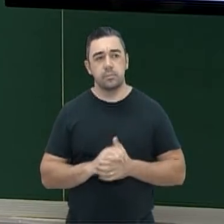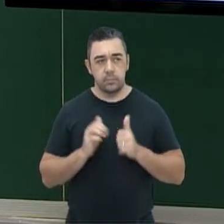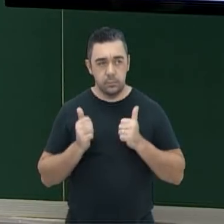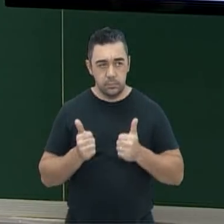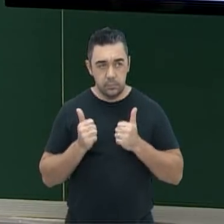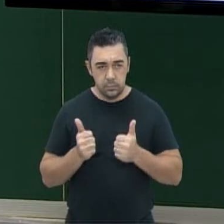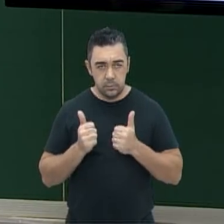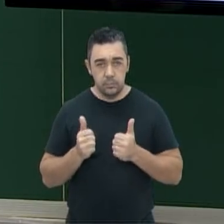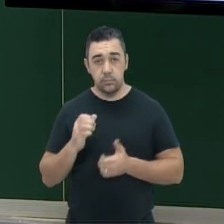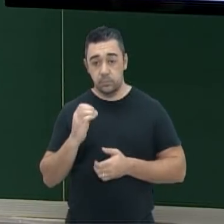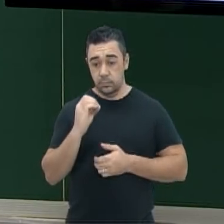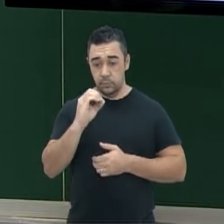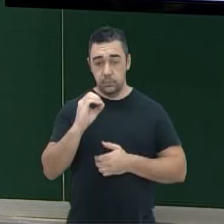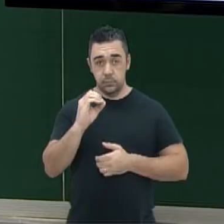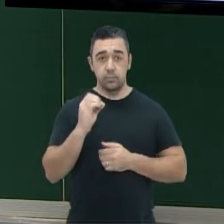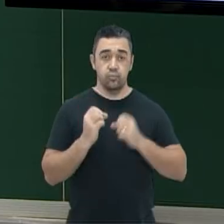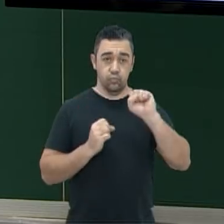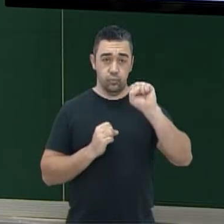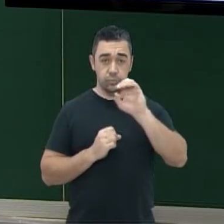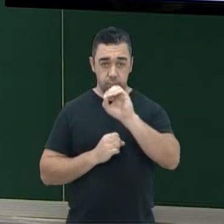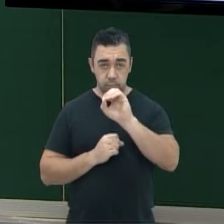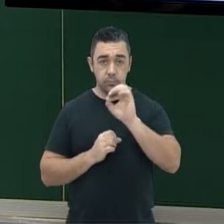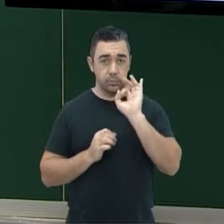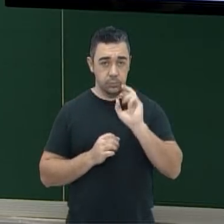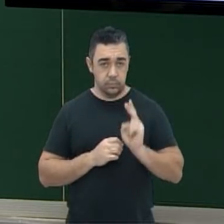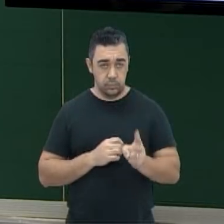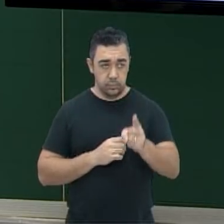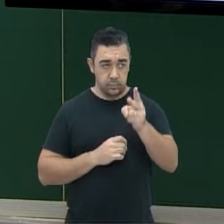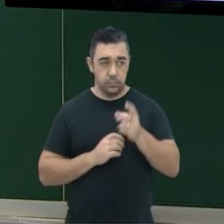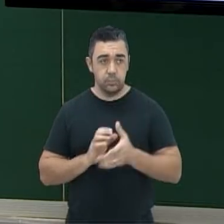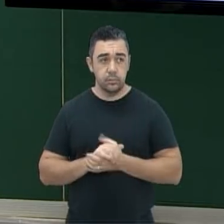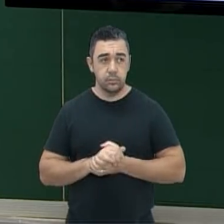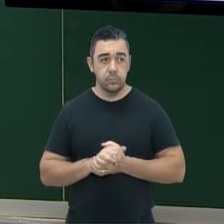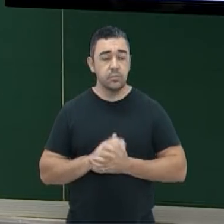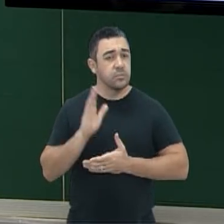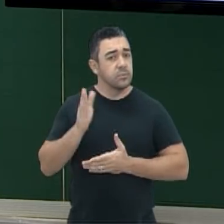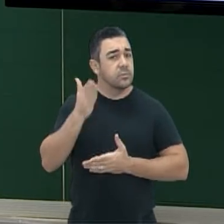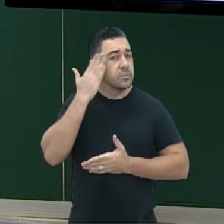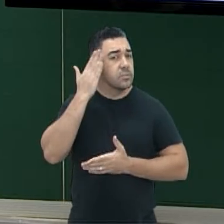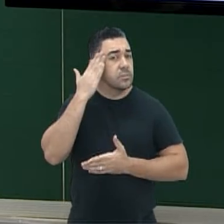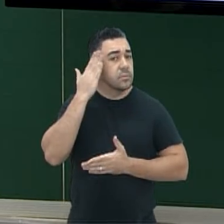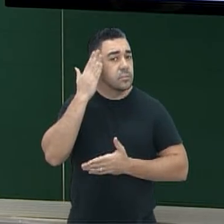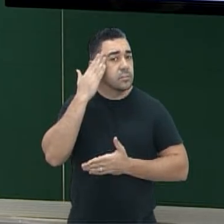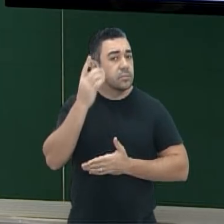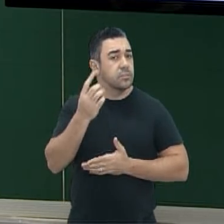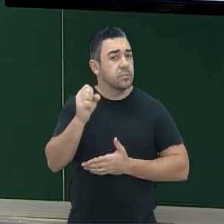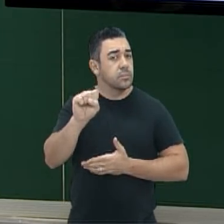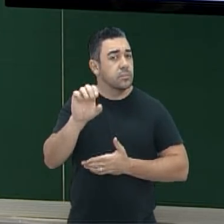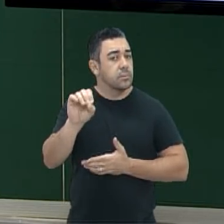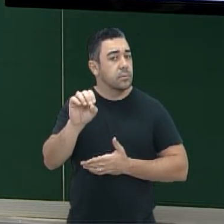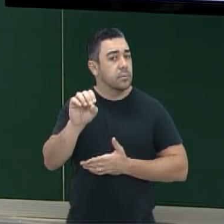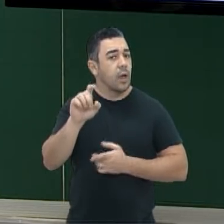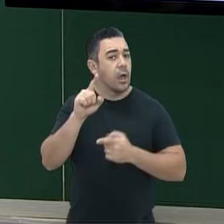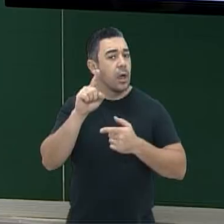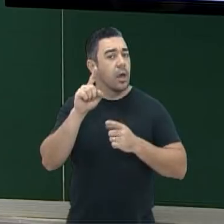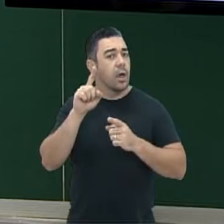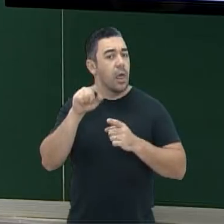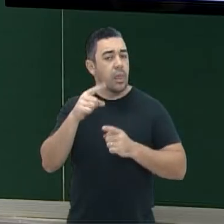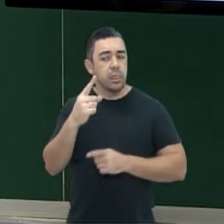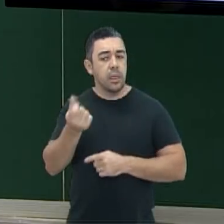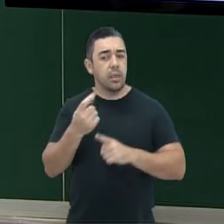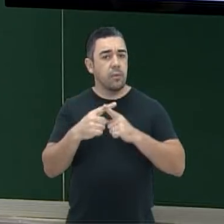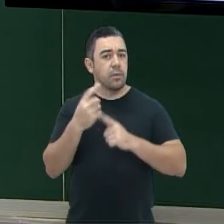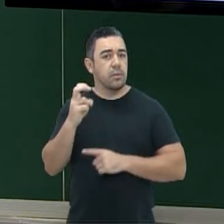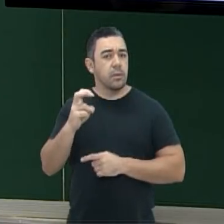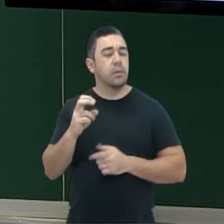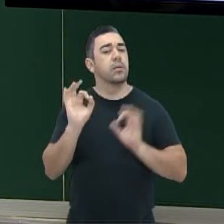Vou pôr um 0 aqui para eu continuar minha conta na ordem das centenas. Eu já sei que o 80 é 5 vezes o